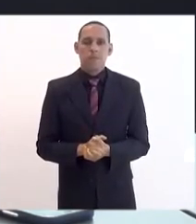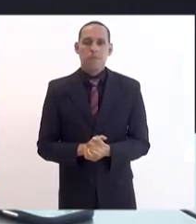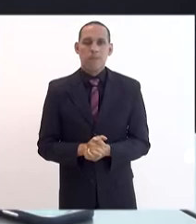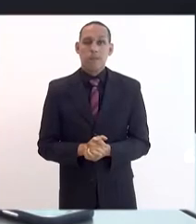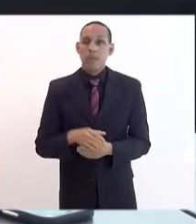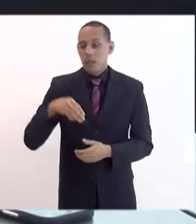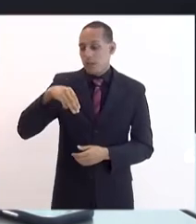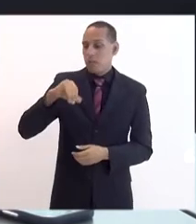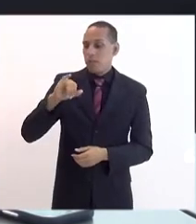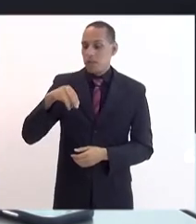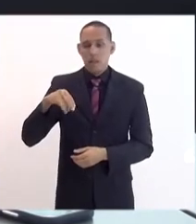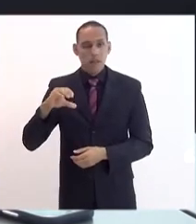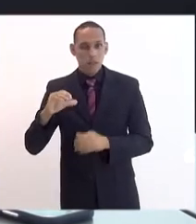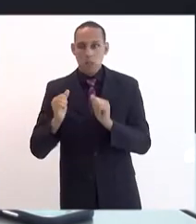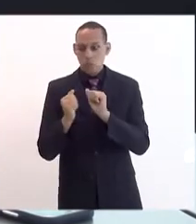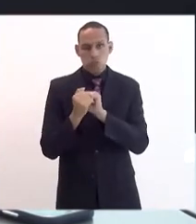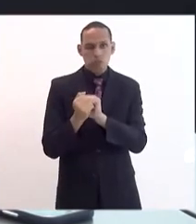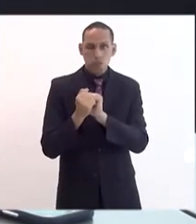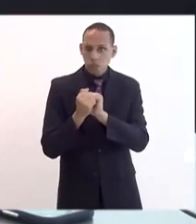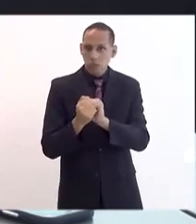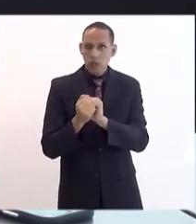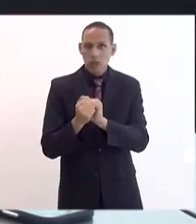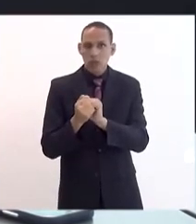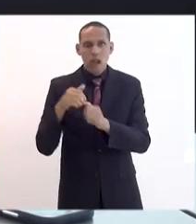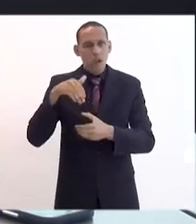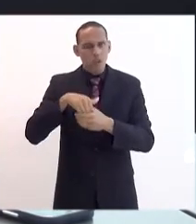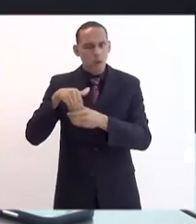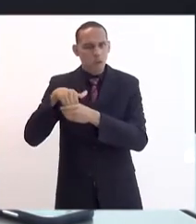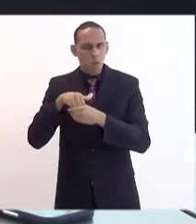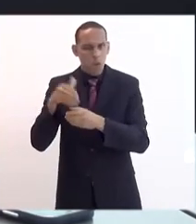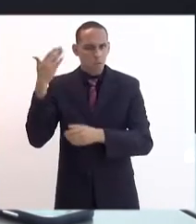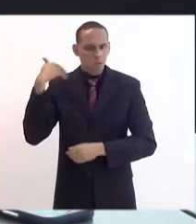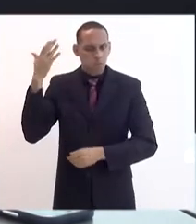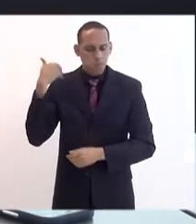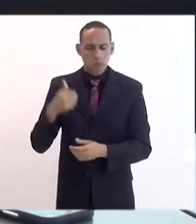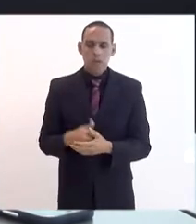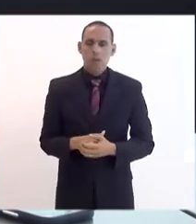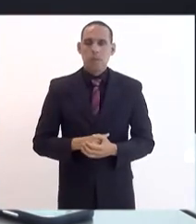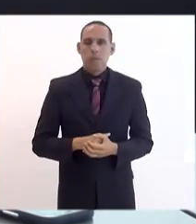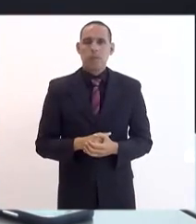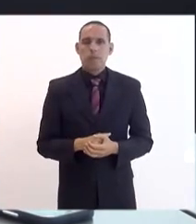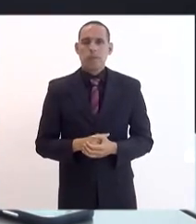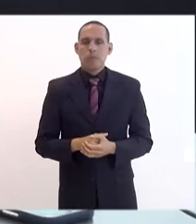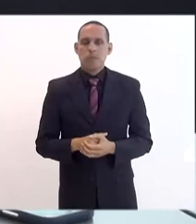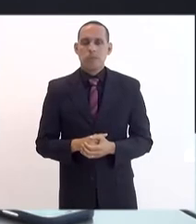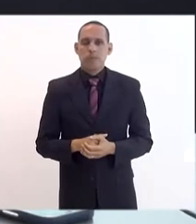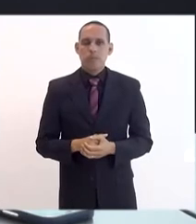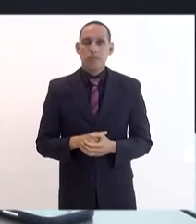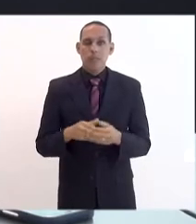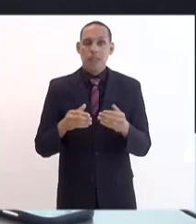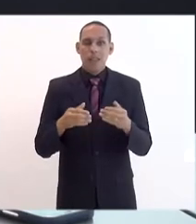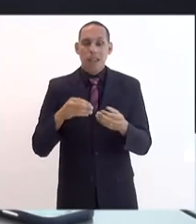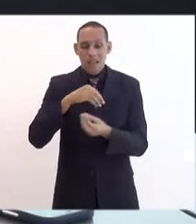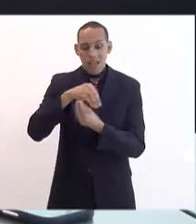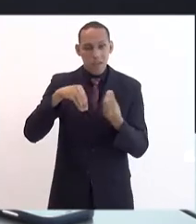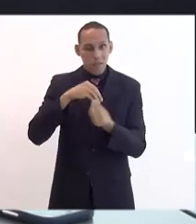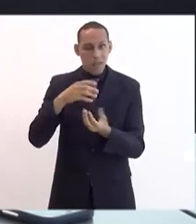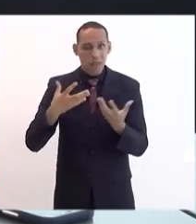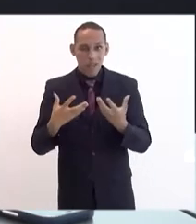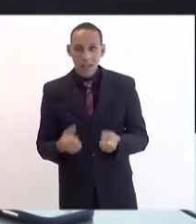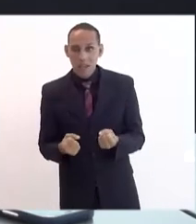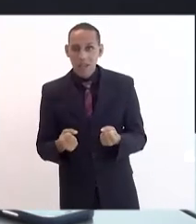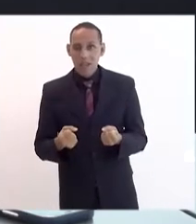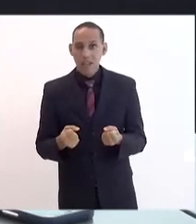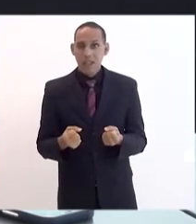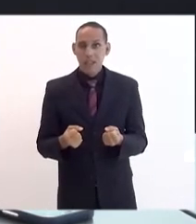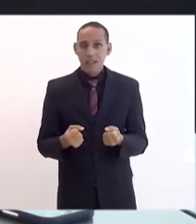Mink participou comigo, a última votação, quando você abre híbrida, você está